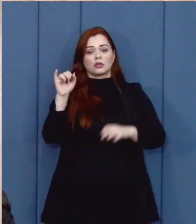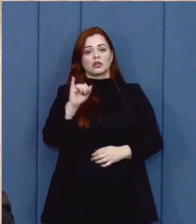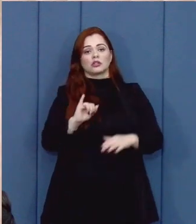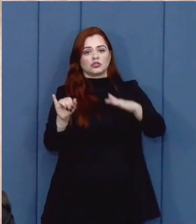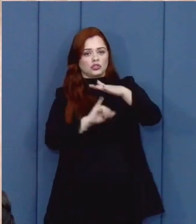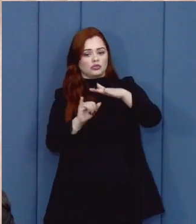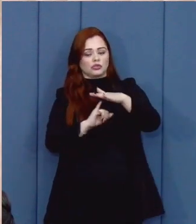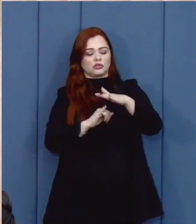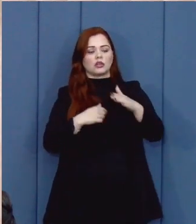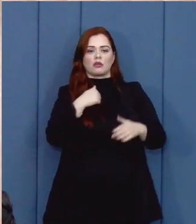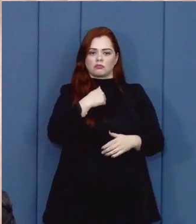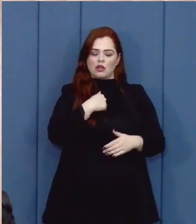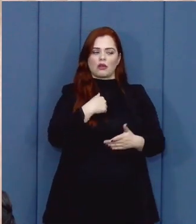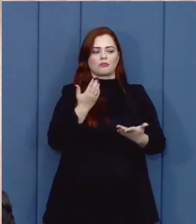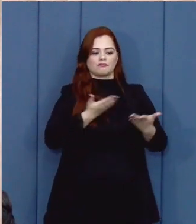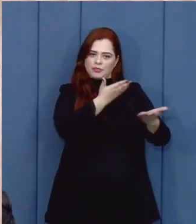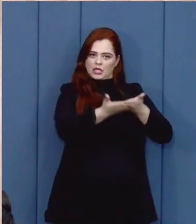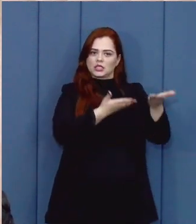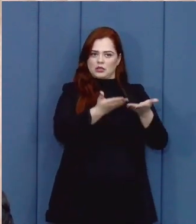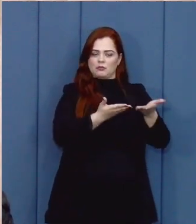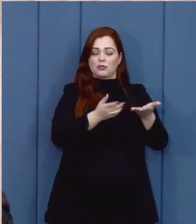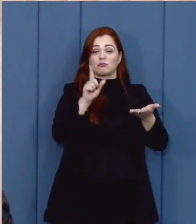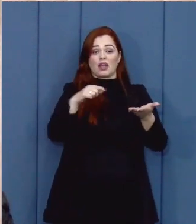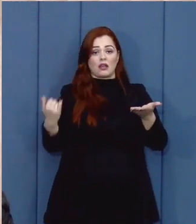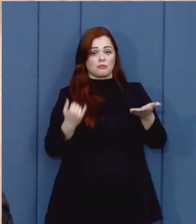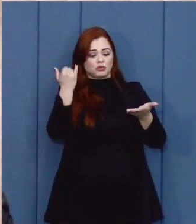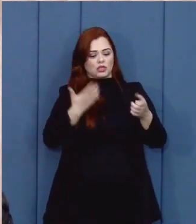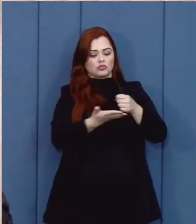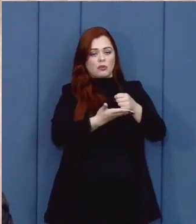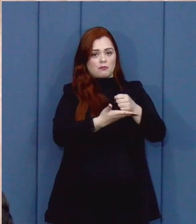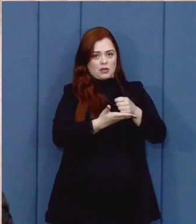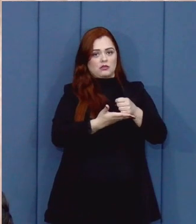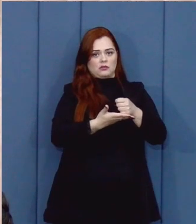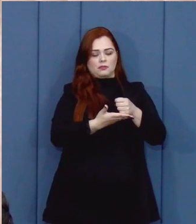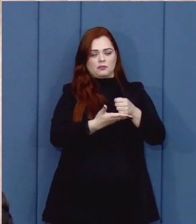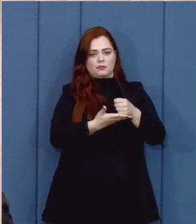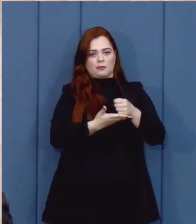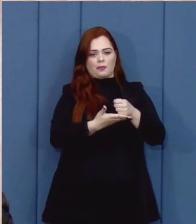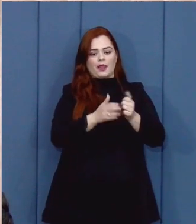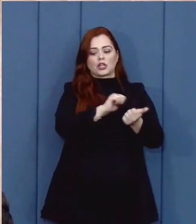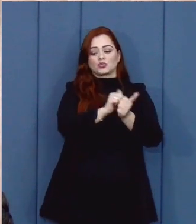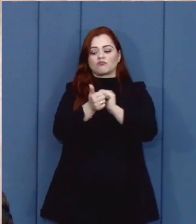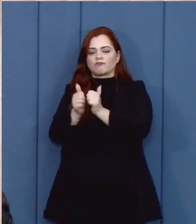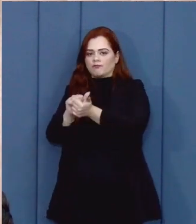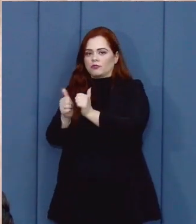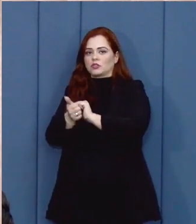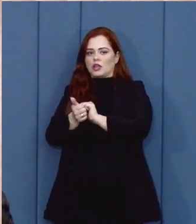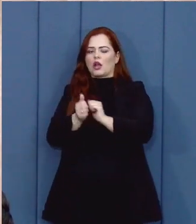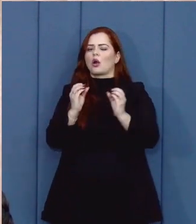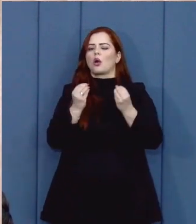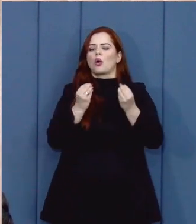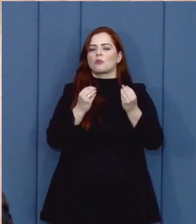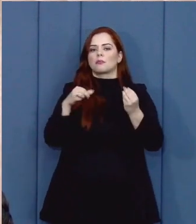a qual participo, do INMETRO. É importante, fundamental, associar o códex alimentares com